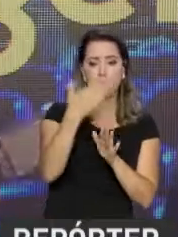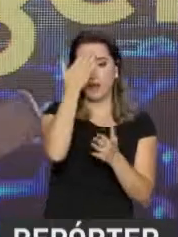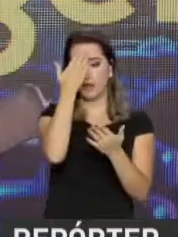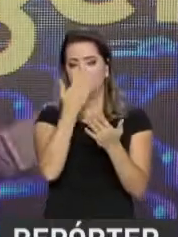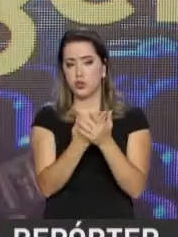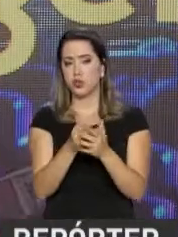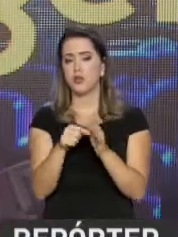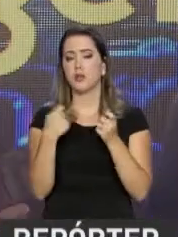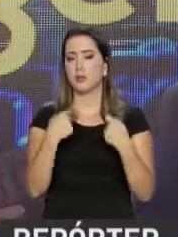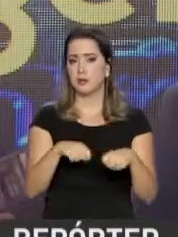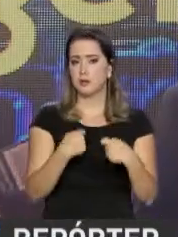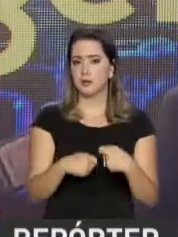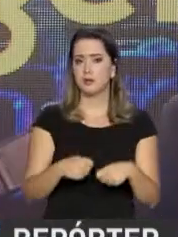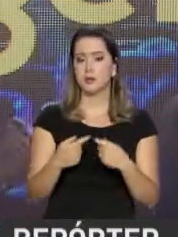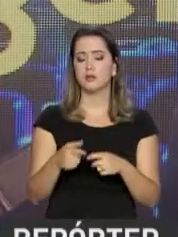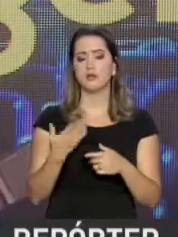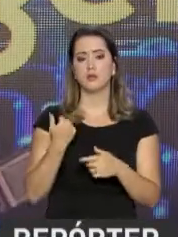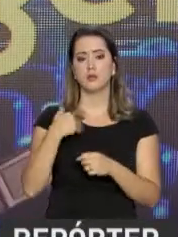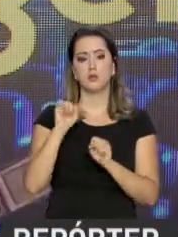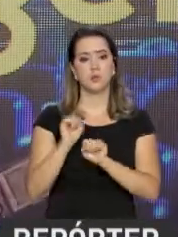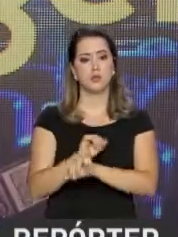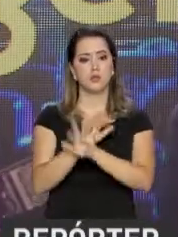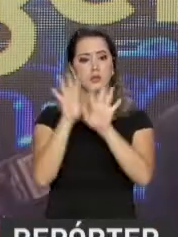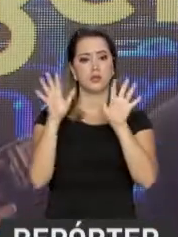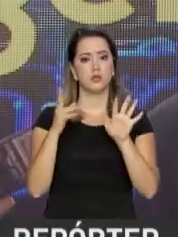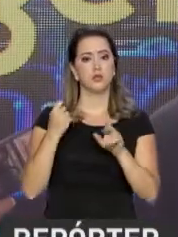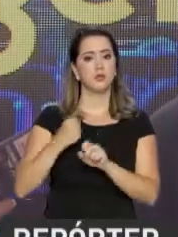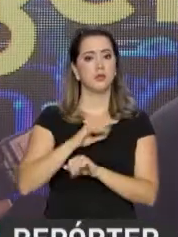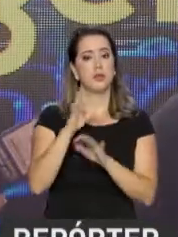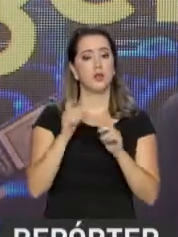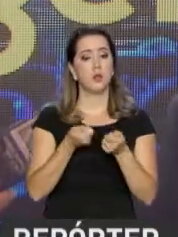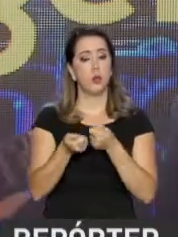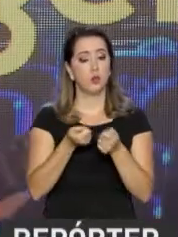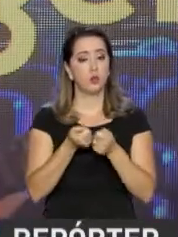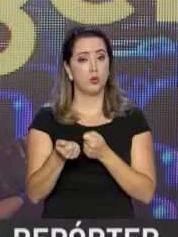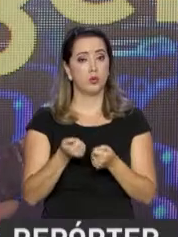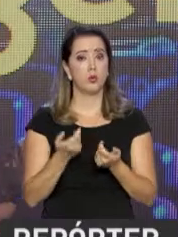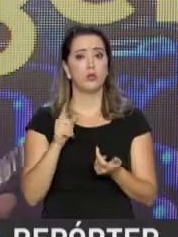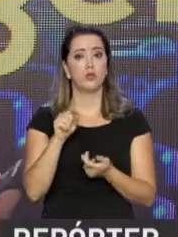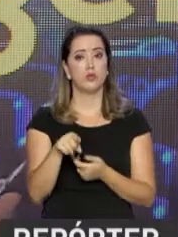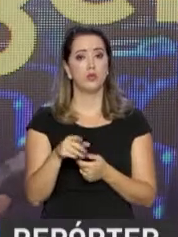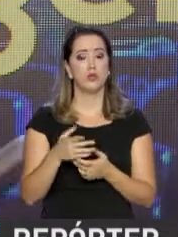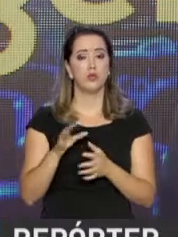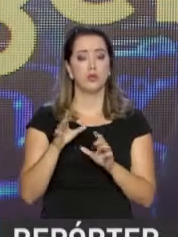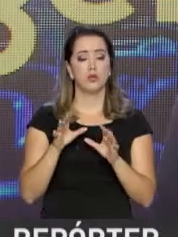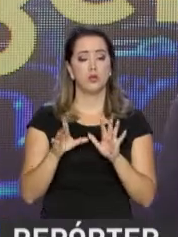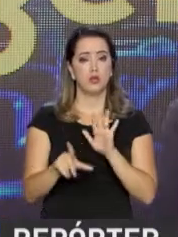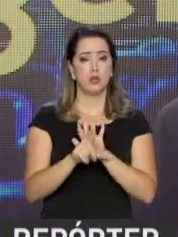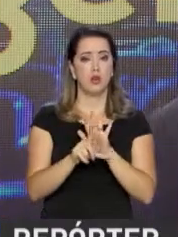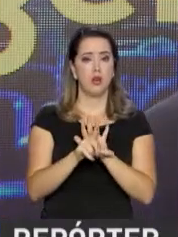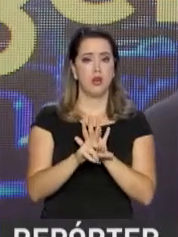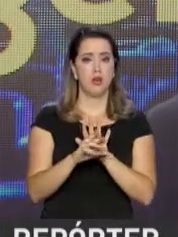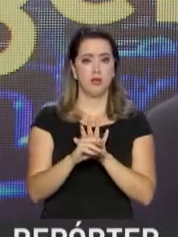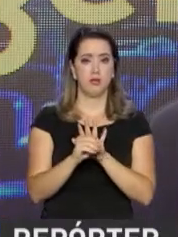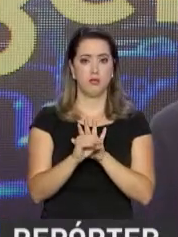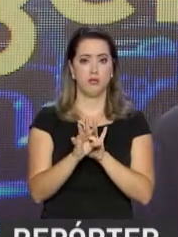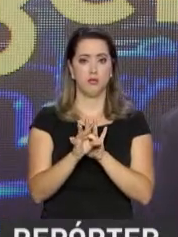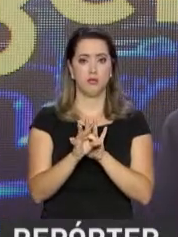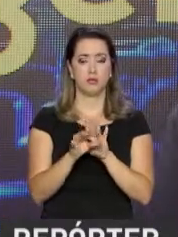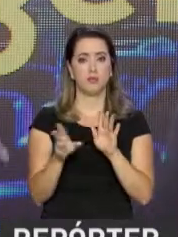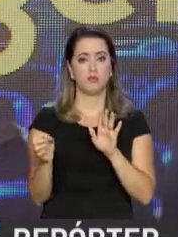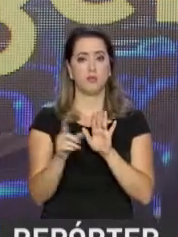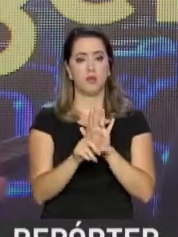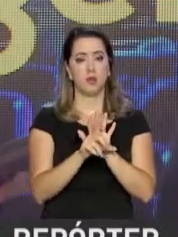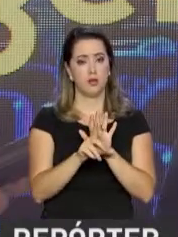do mecanismo de maior transparência de maior rigor no trato da lei roni e também a nova instrução normativa